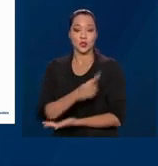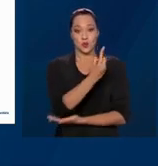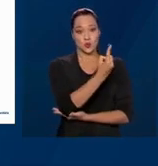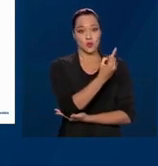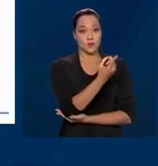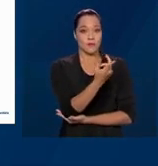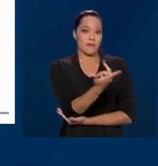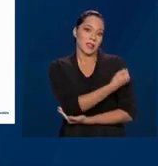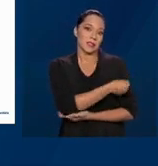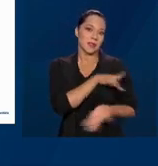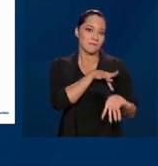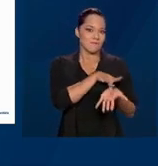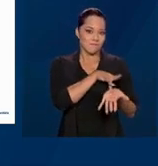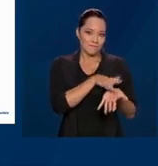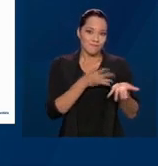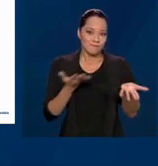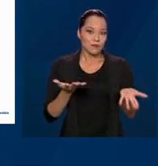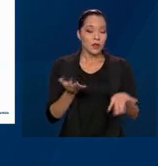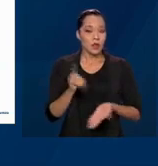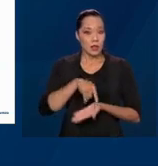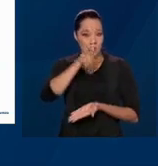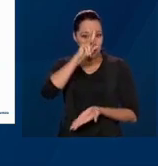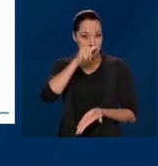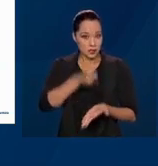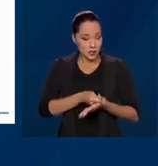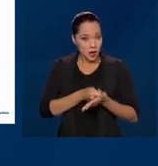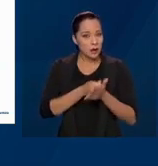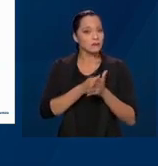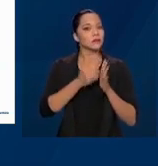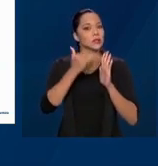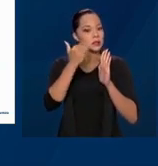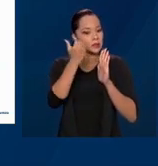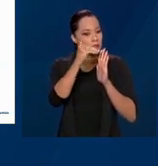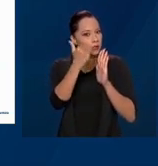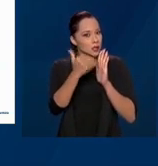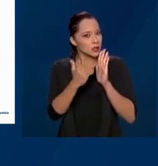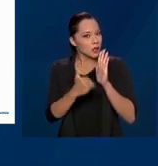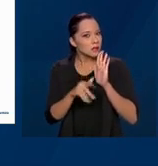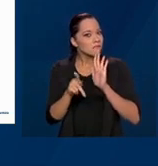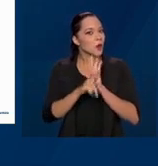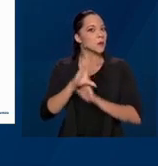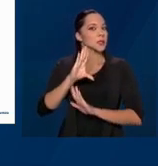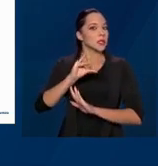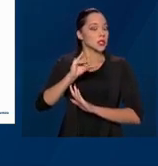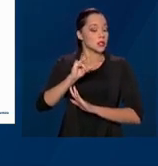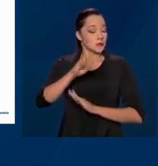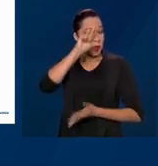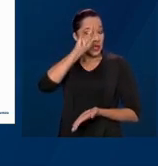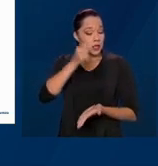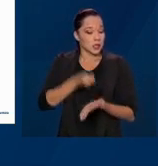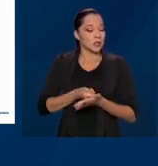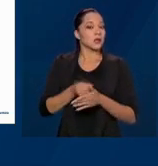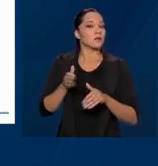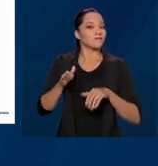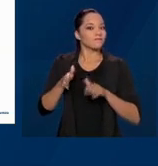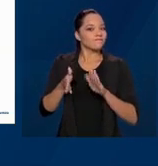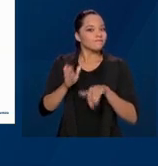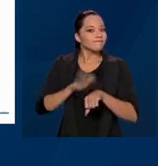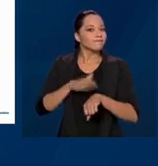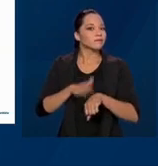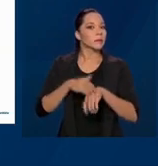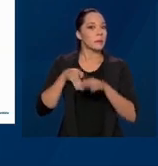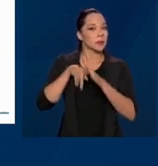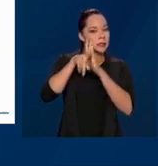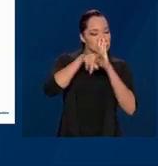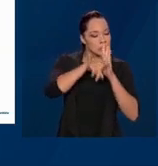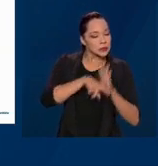Isso é uma decisão baseada nos critérios científicos, é uma decisão dos pesquisadores e